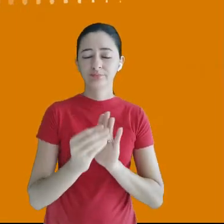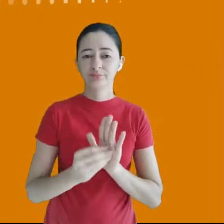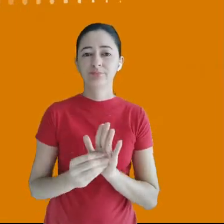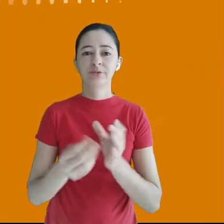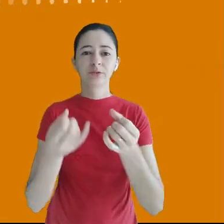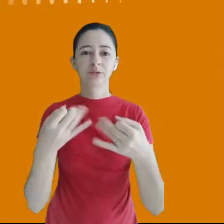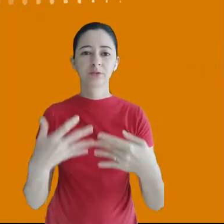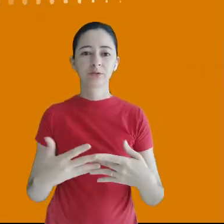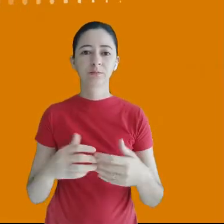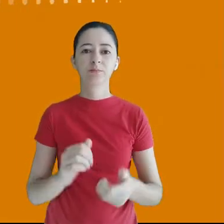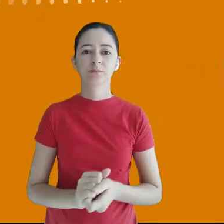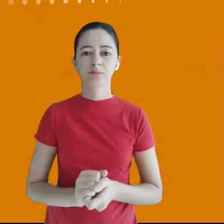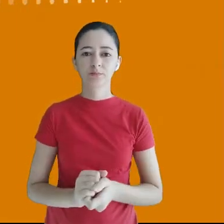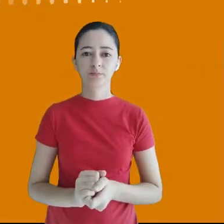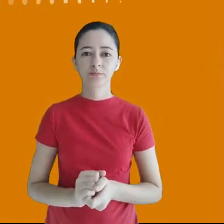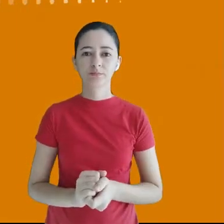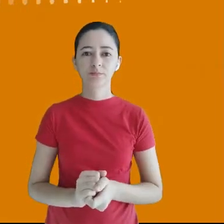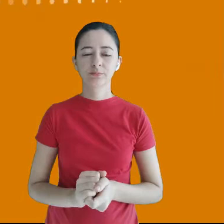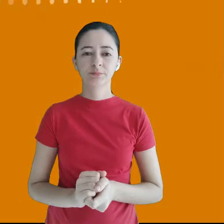conteúdos.